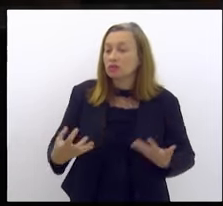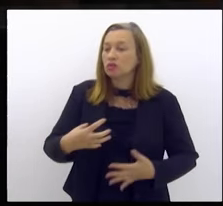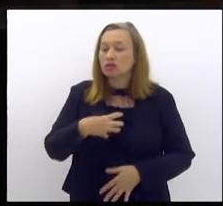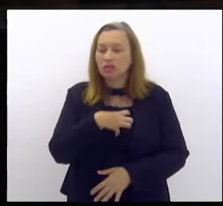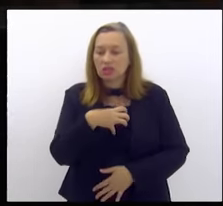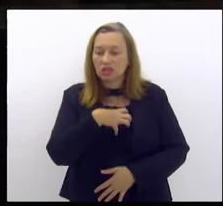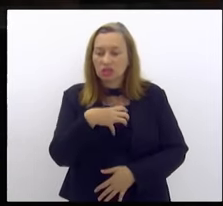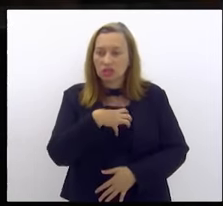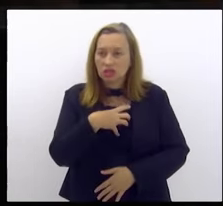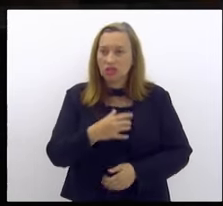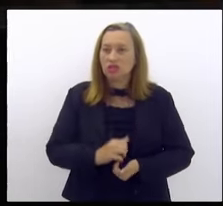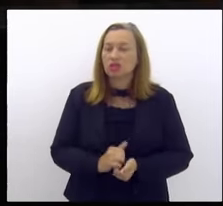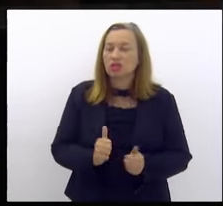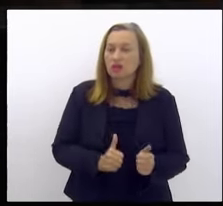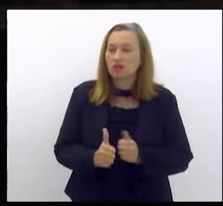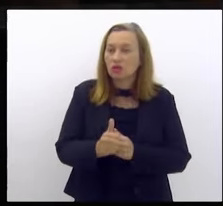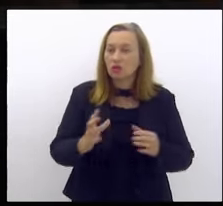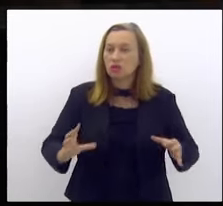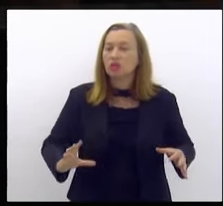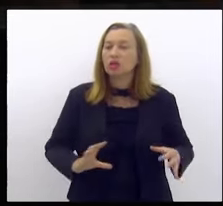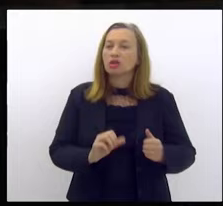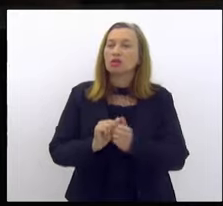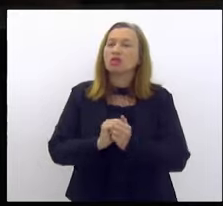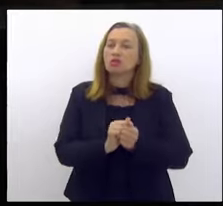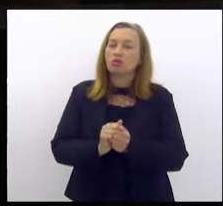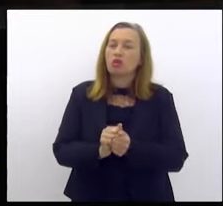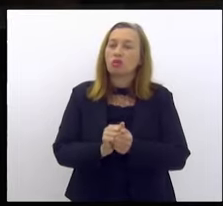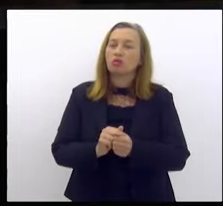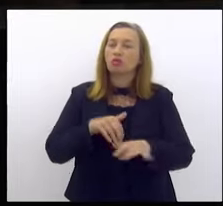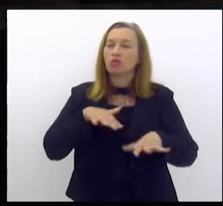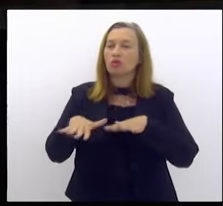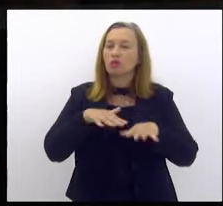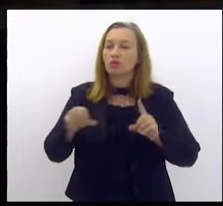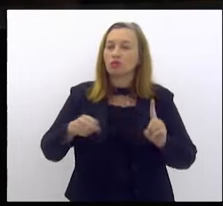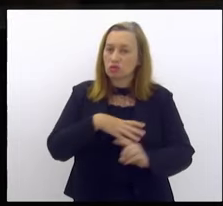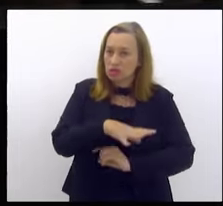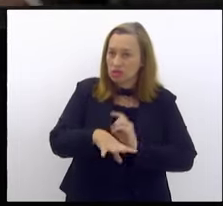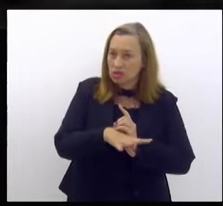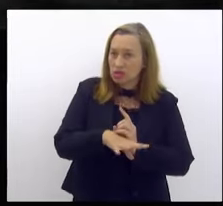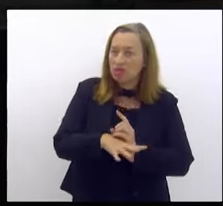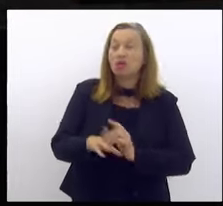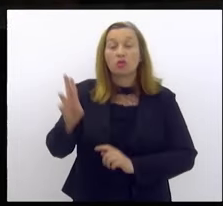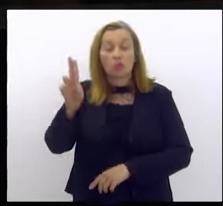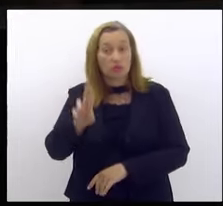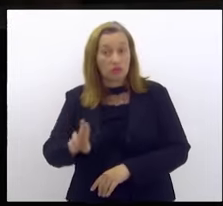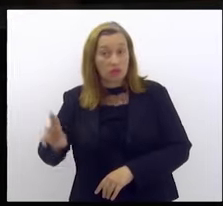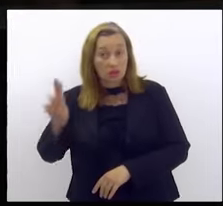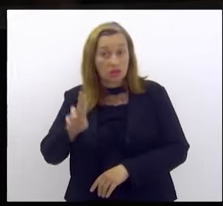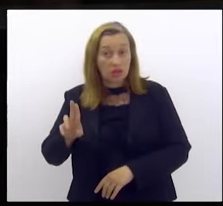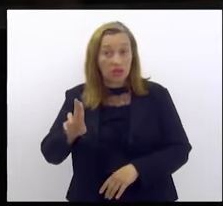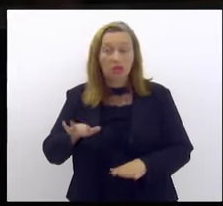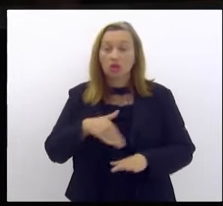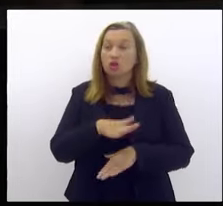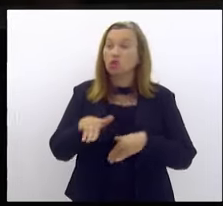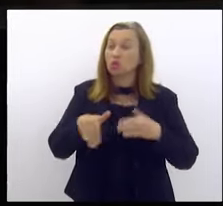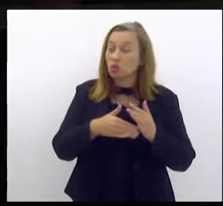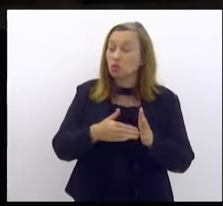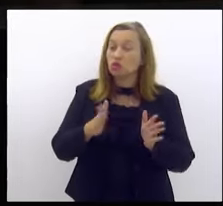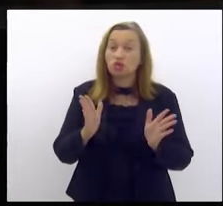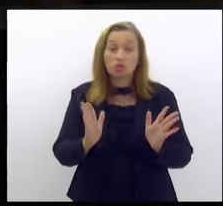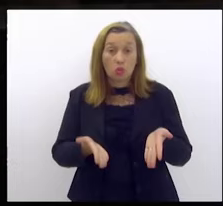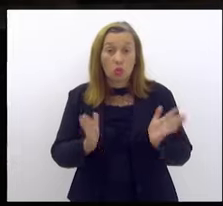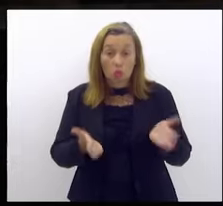sentido, essa frente ela se soma com os movimentos sociais, se somam com as universidades e com aqueles e aquelas que